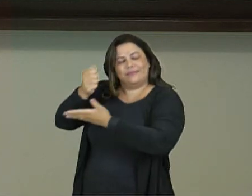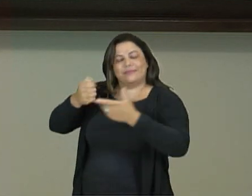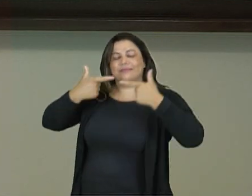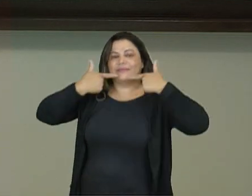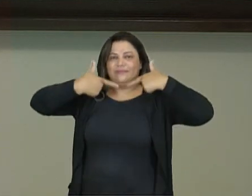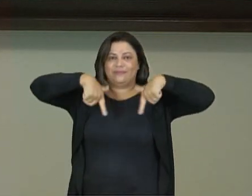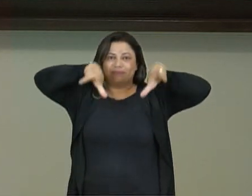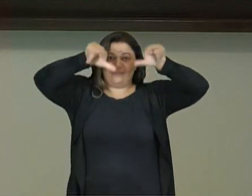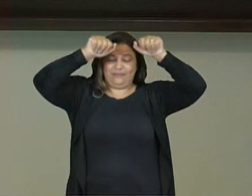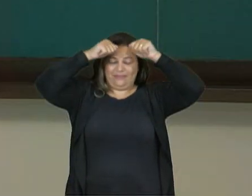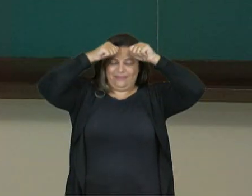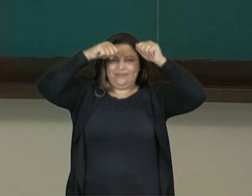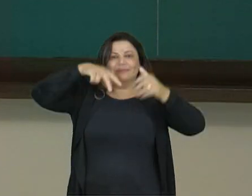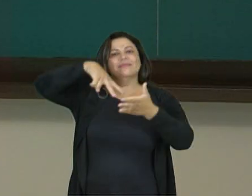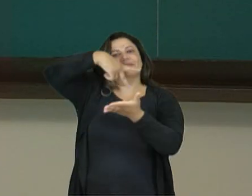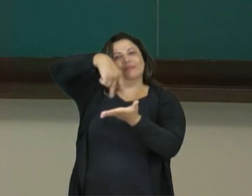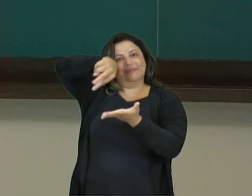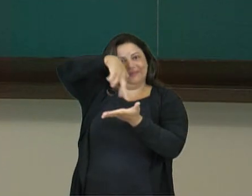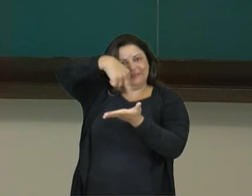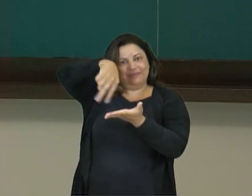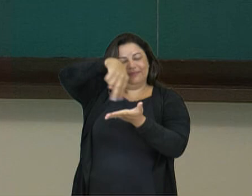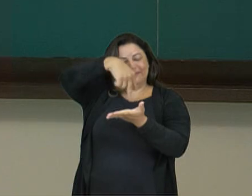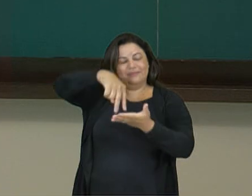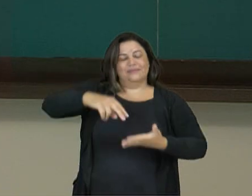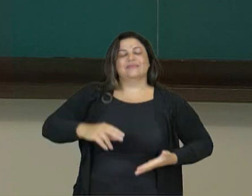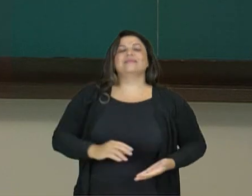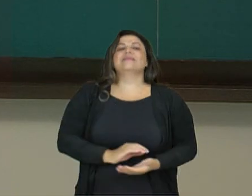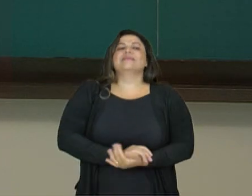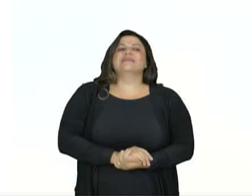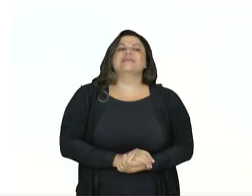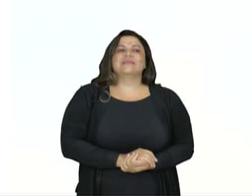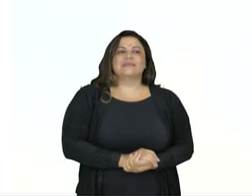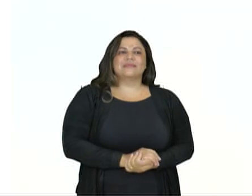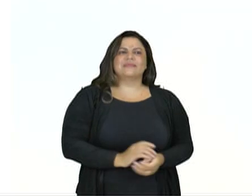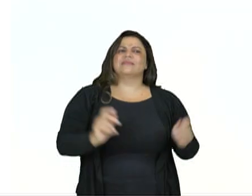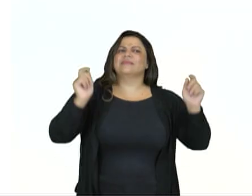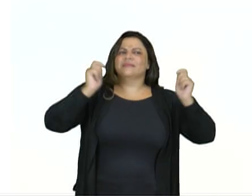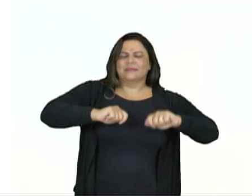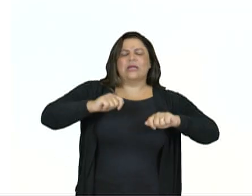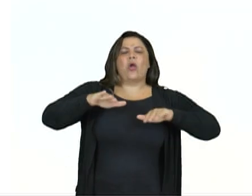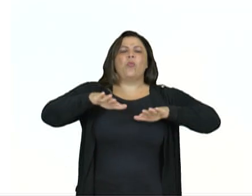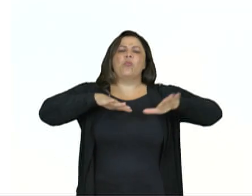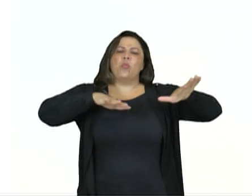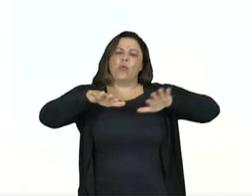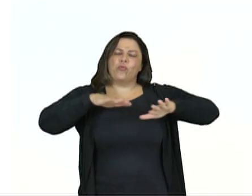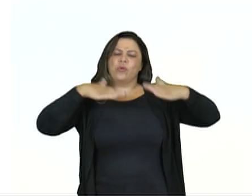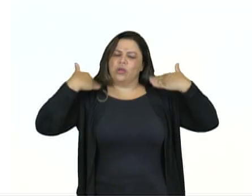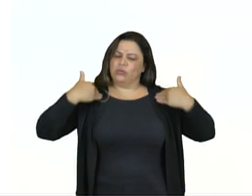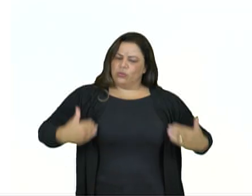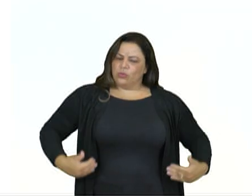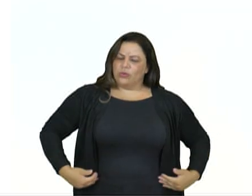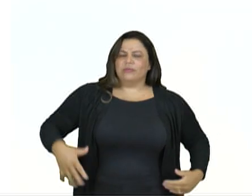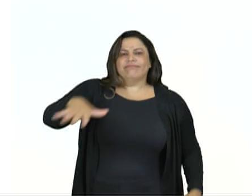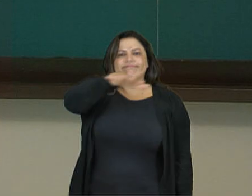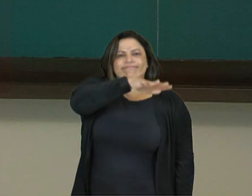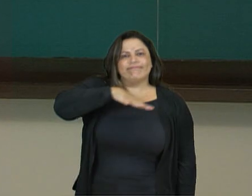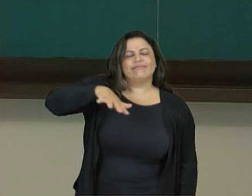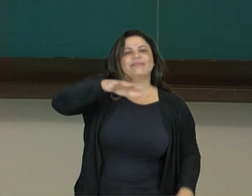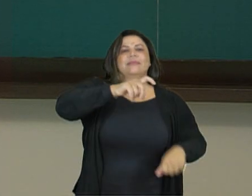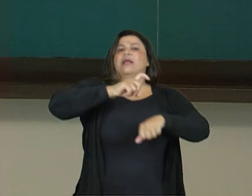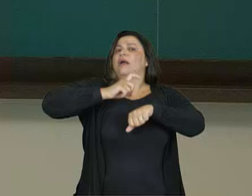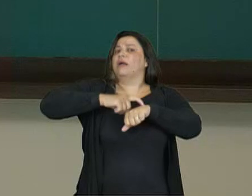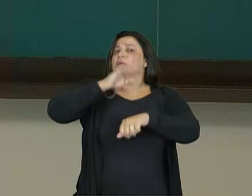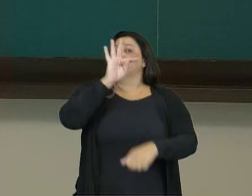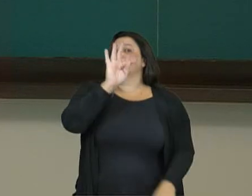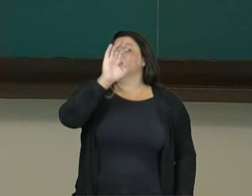da dança, que são o movimento corporal, o espaço e o tempo.